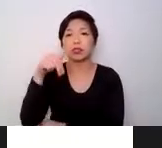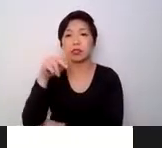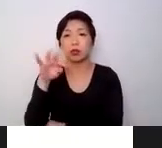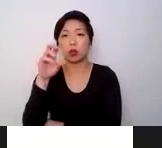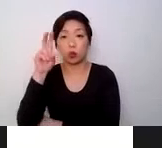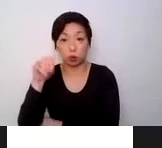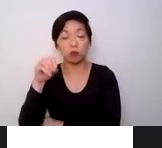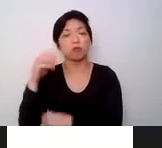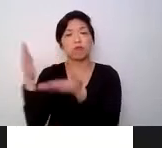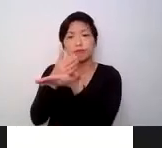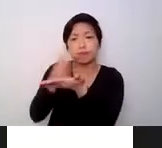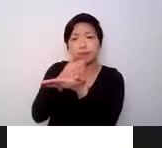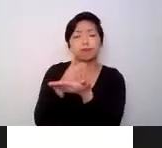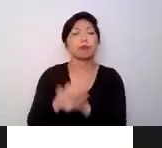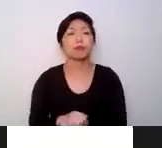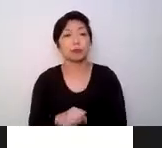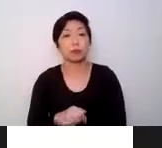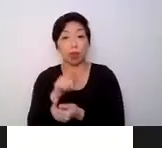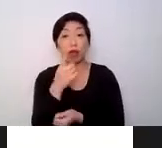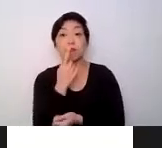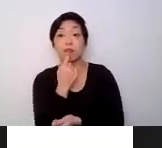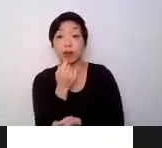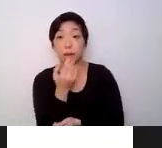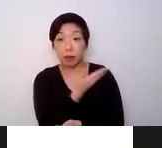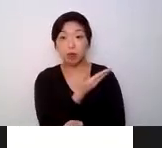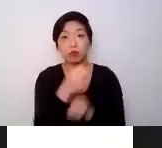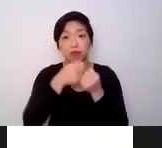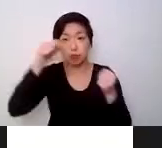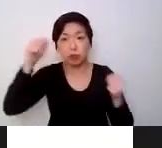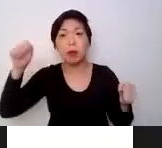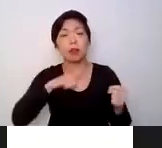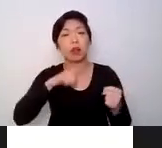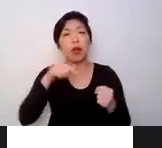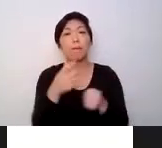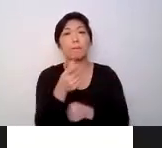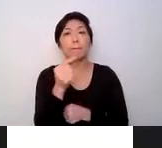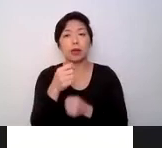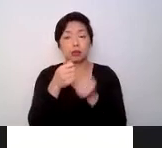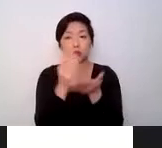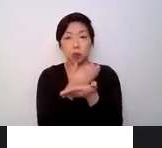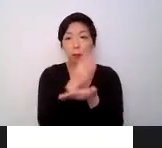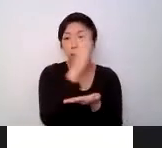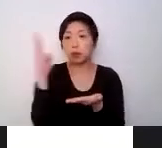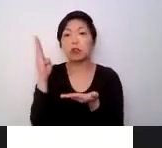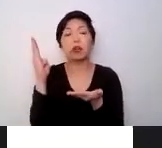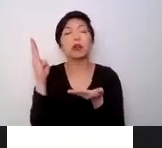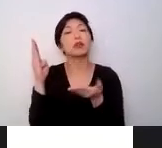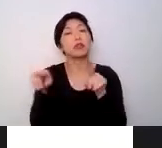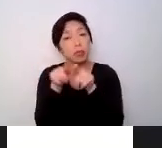vermelho, que a gente consegue ver no mapa, é a região mais próxima aí da biblioteca, que foi subdividida. Então, em